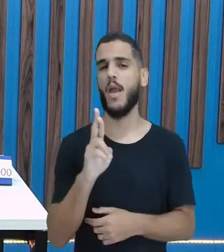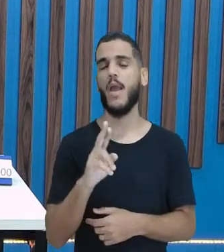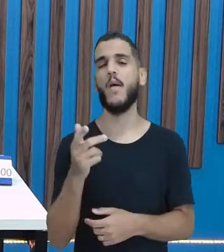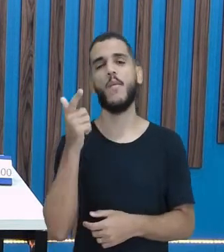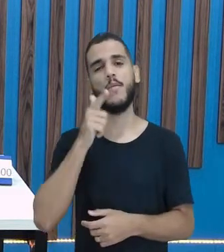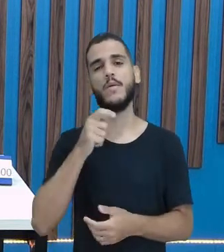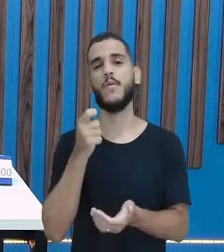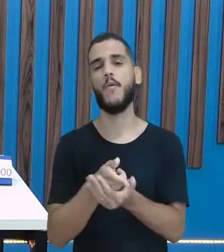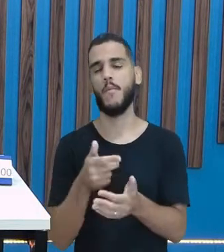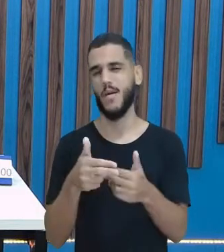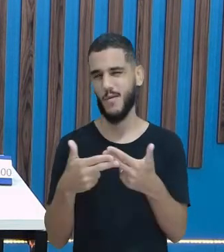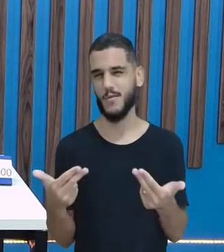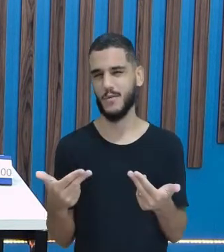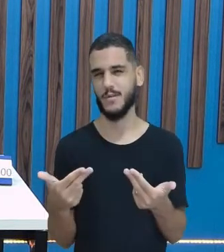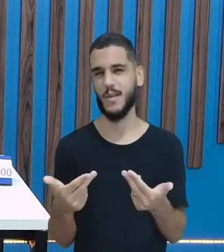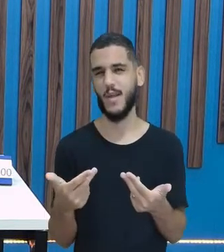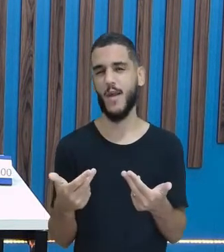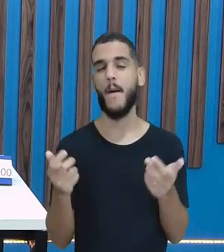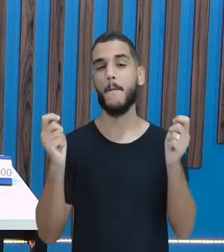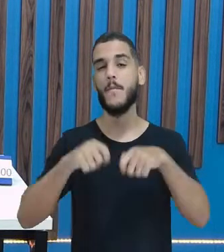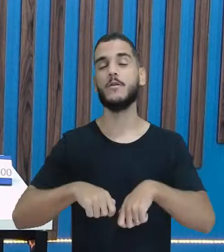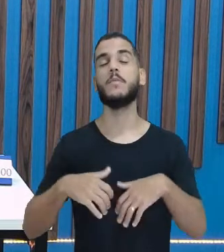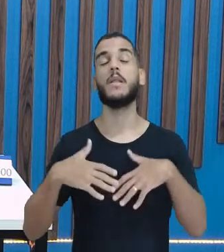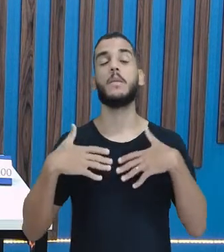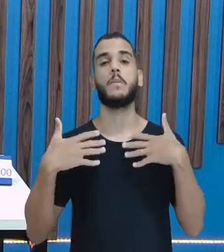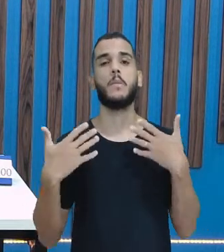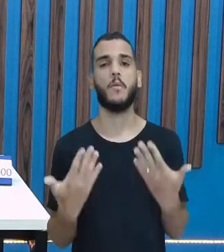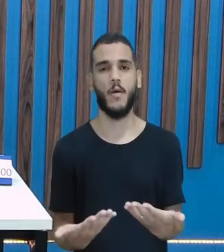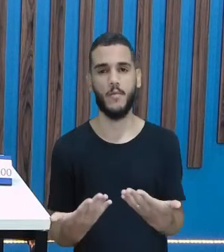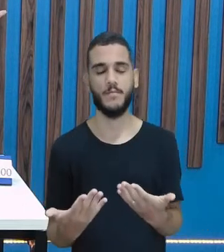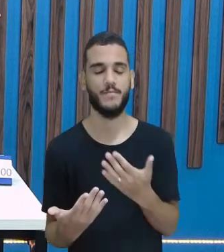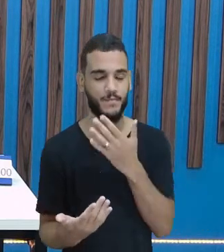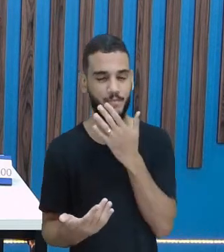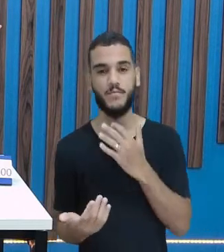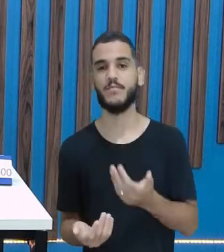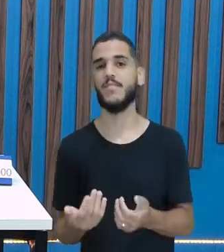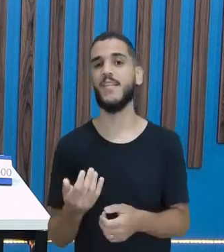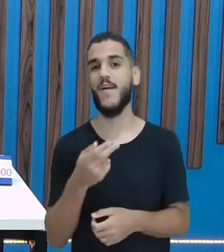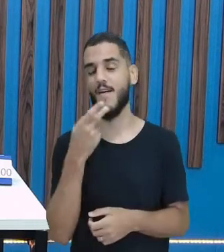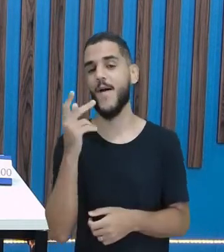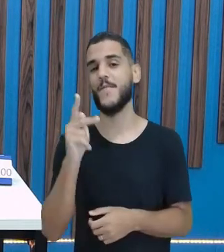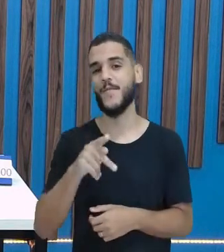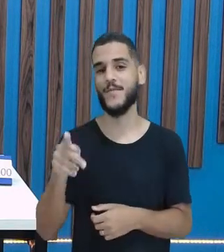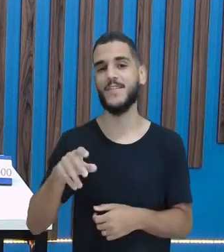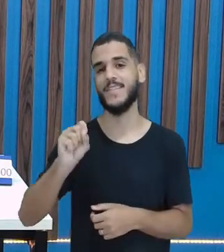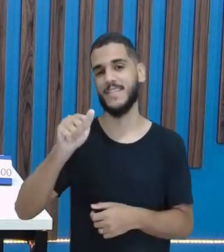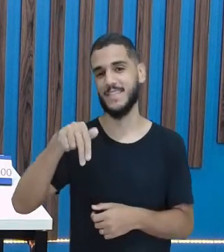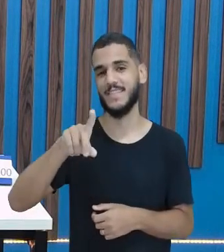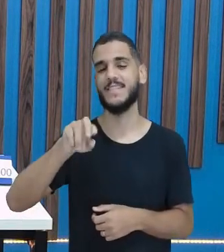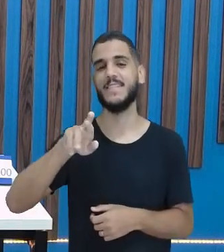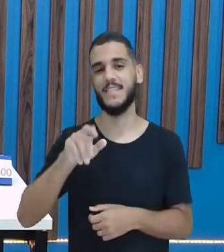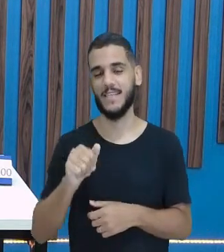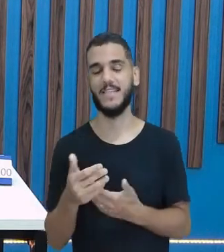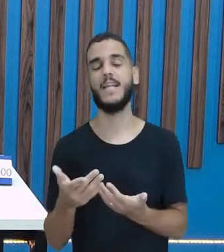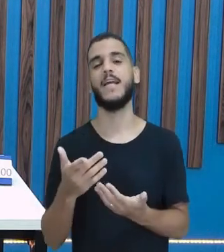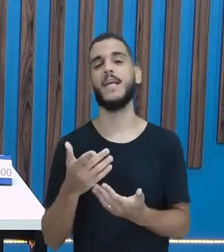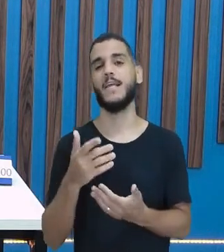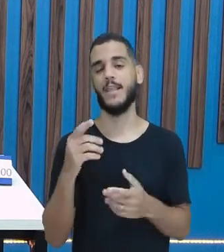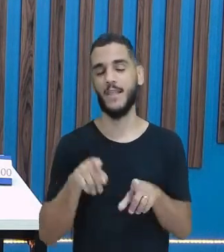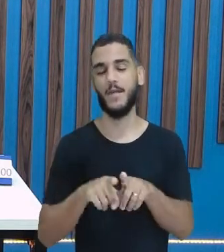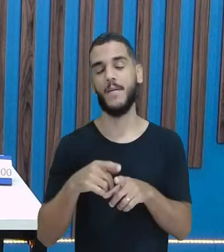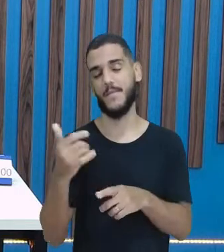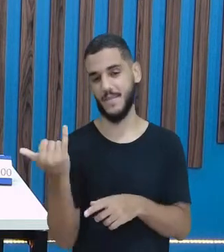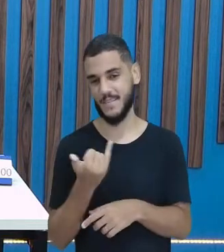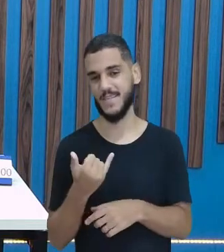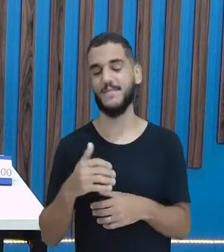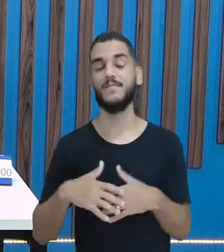comprar muita coisa? O que é possível comprar com um real? Conta aí pra professora Sandra que já ela vai me dizer. Bom,